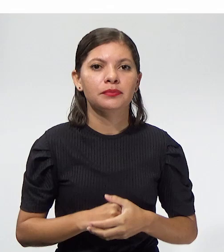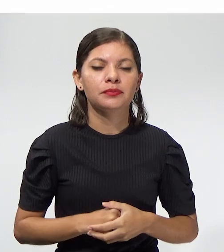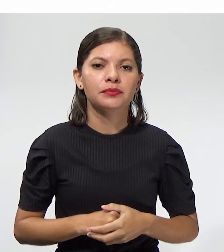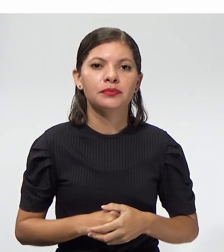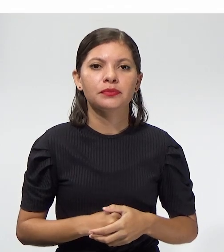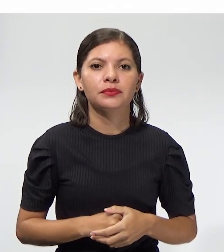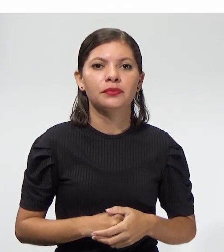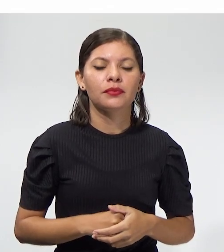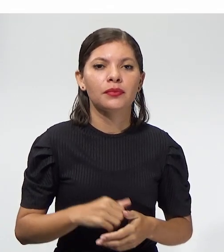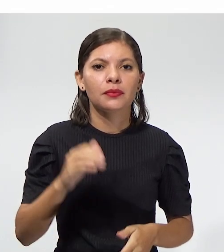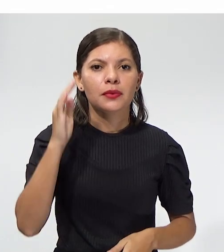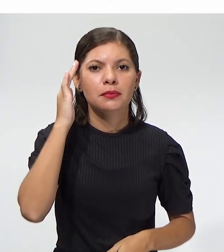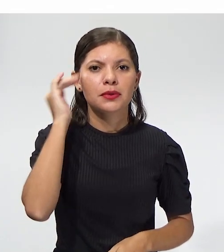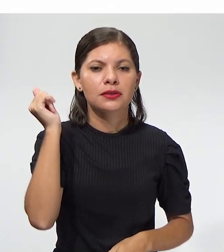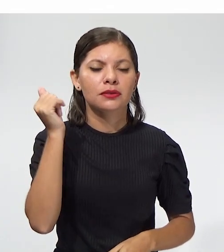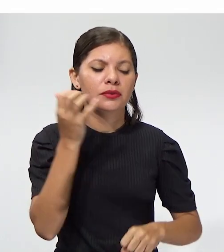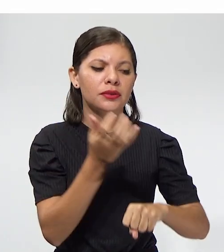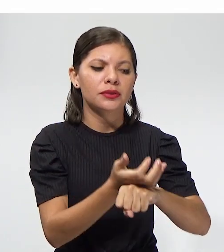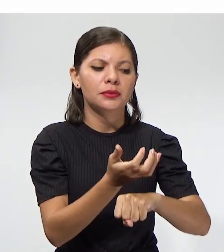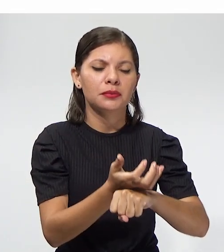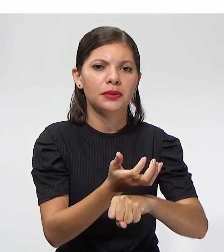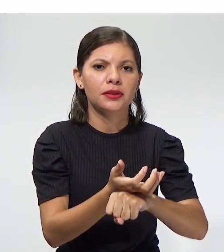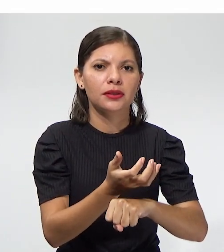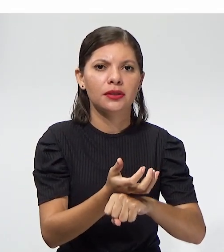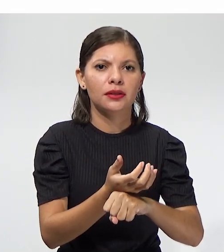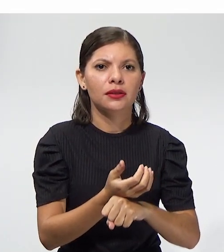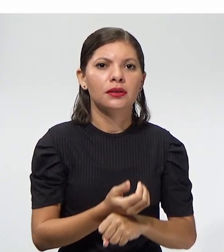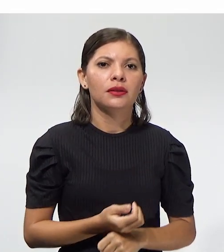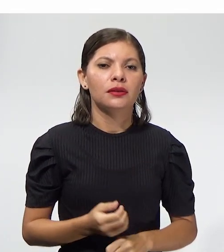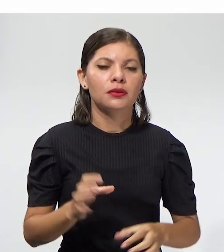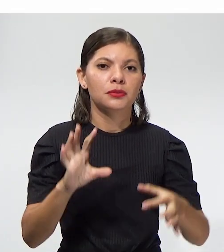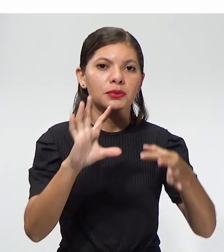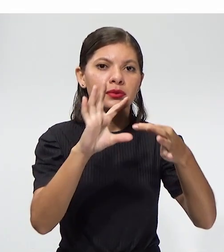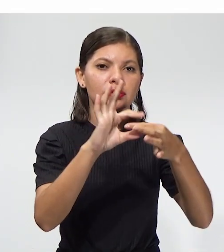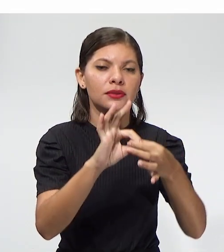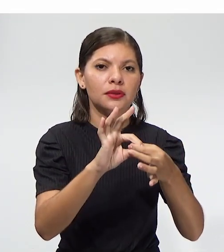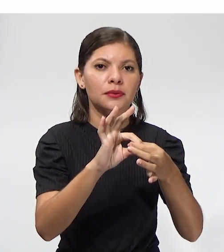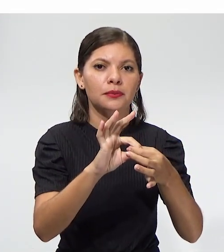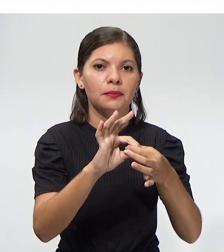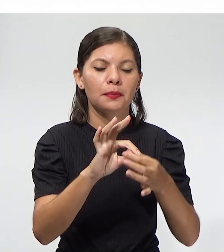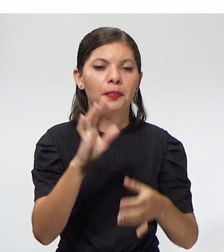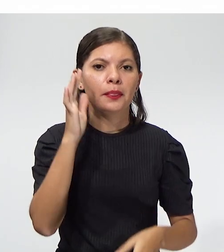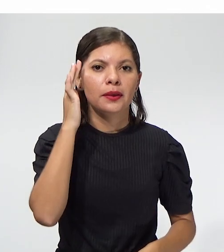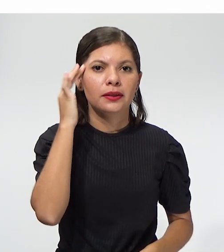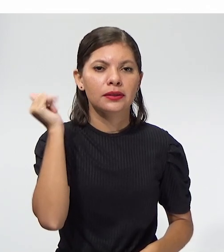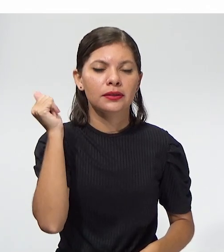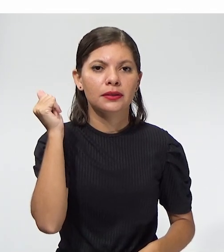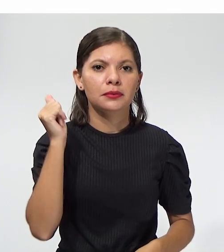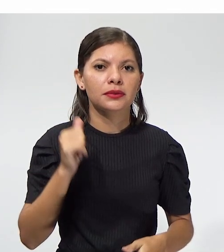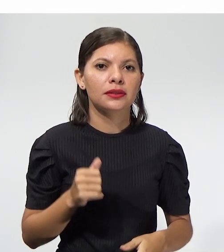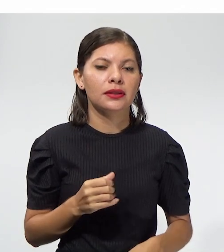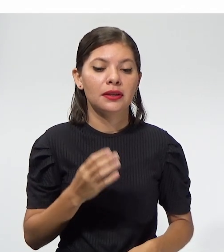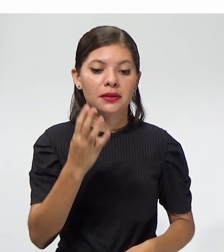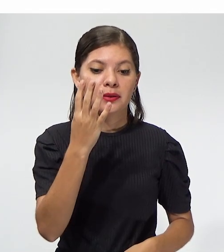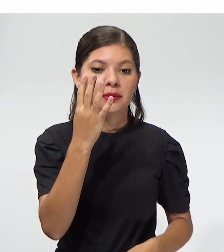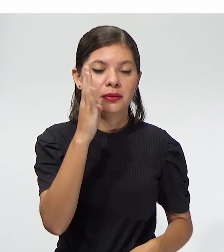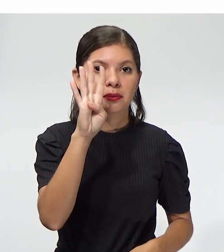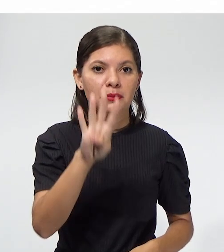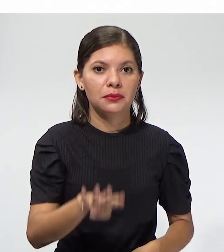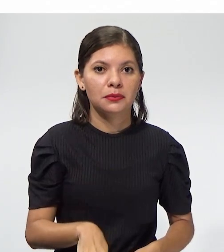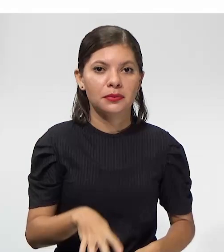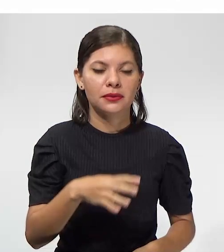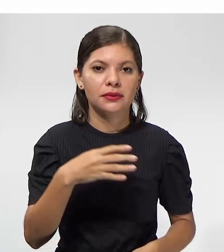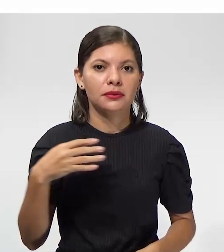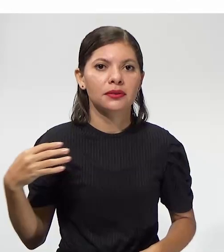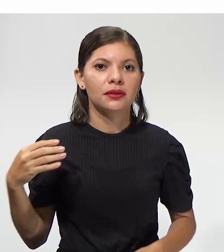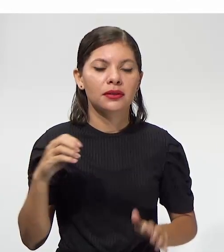quando pensamos nas disciplinas como junção, aí nós entendemos que ela é uma grade. Aqui, a